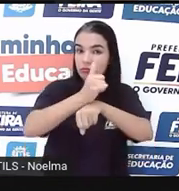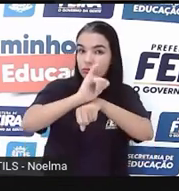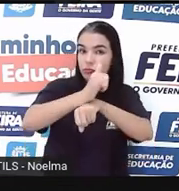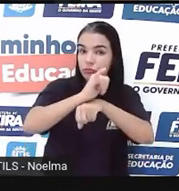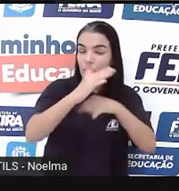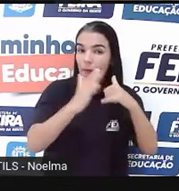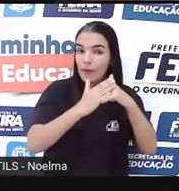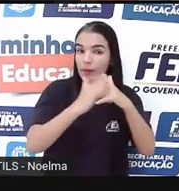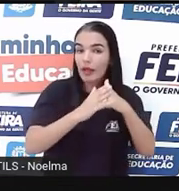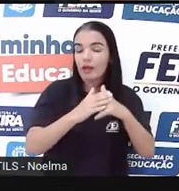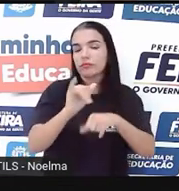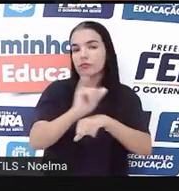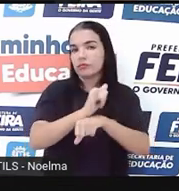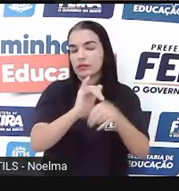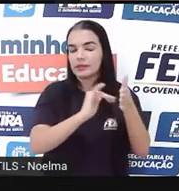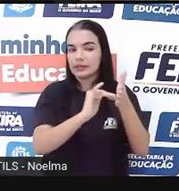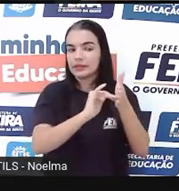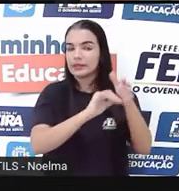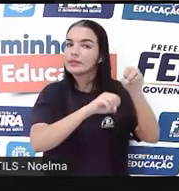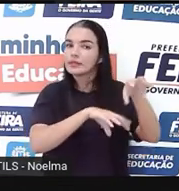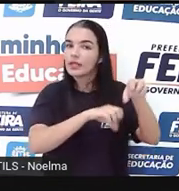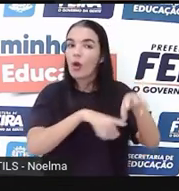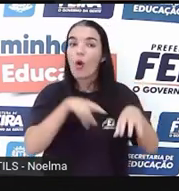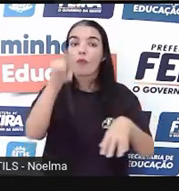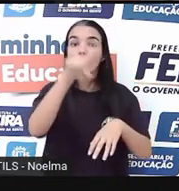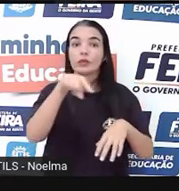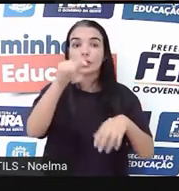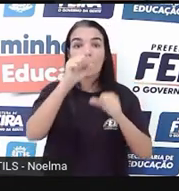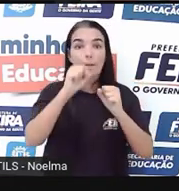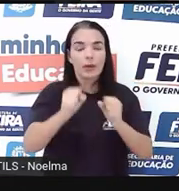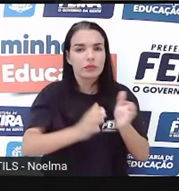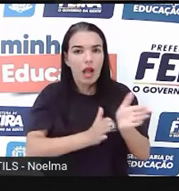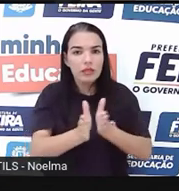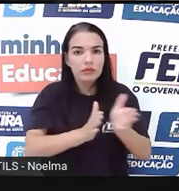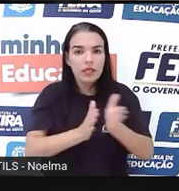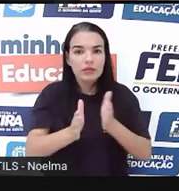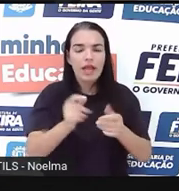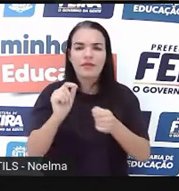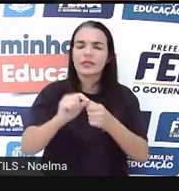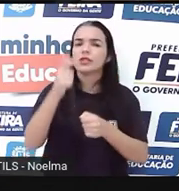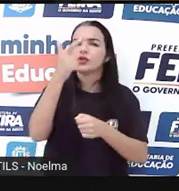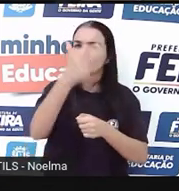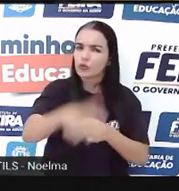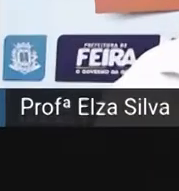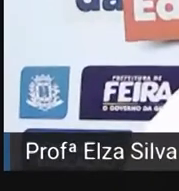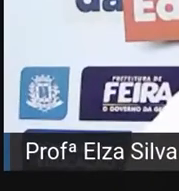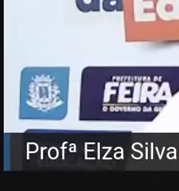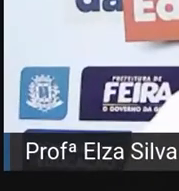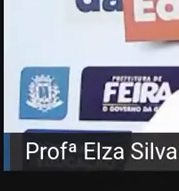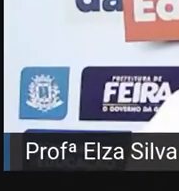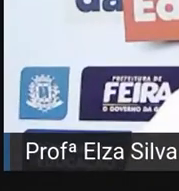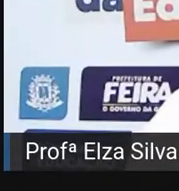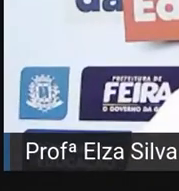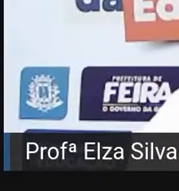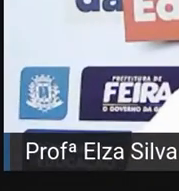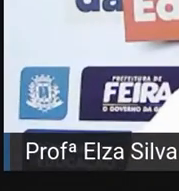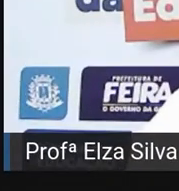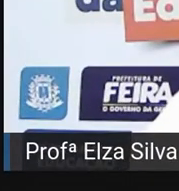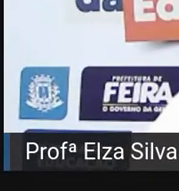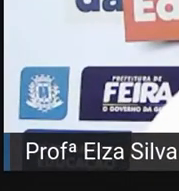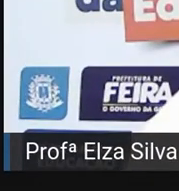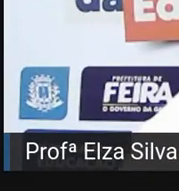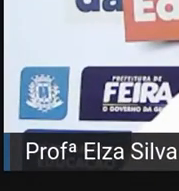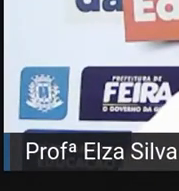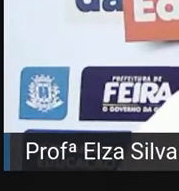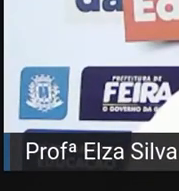da Seduc no YouTube, para que vocês possam acessá-lo e repetir a atividade e ficar excelente no inglês.